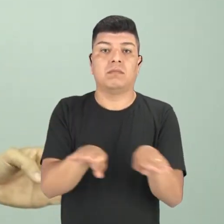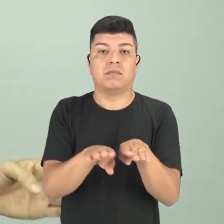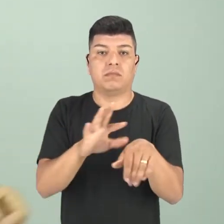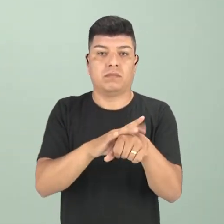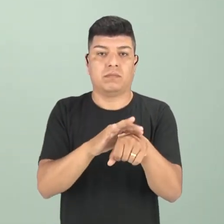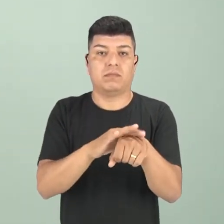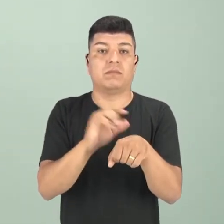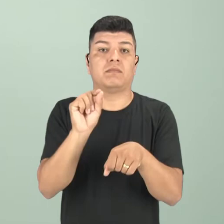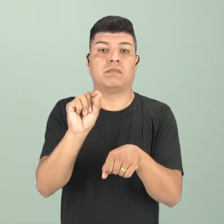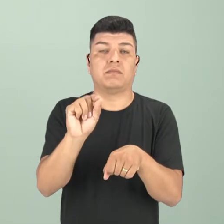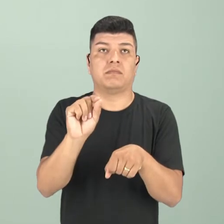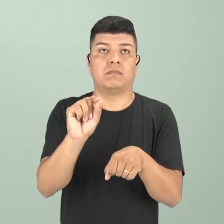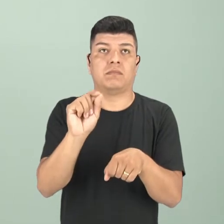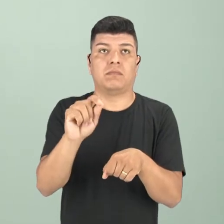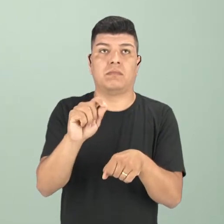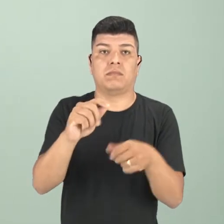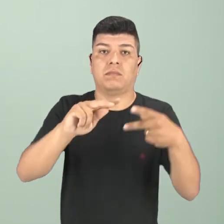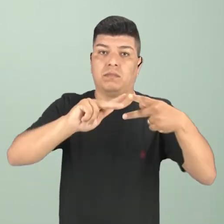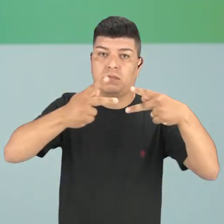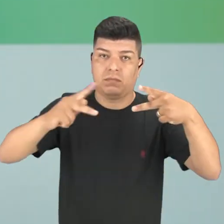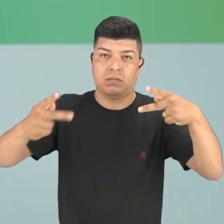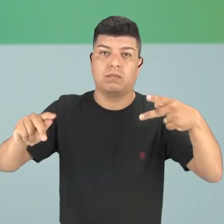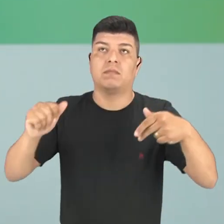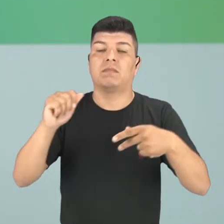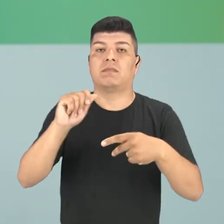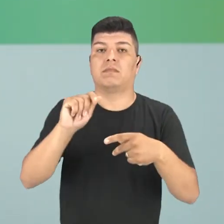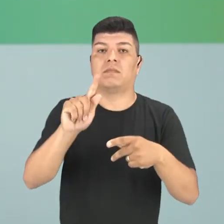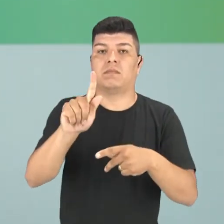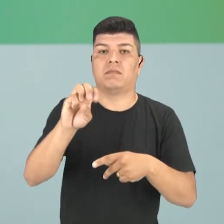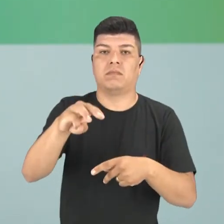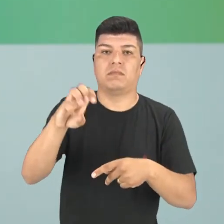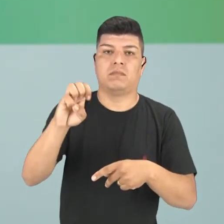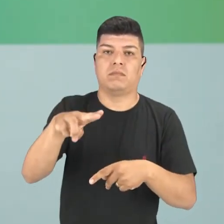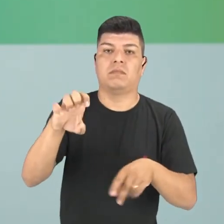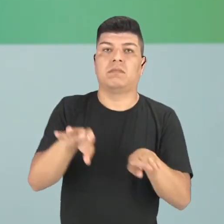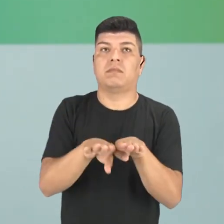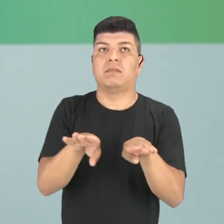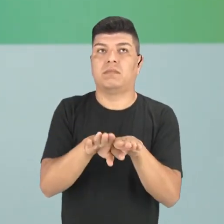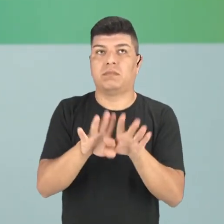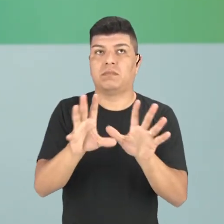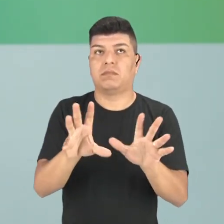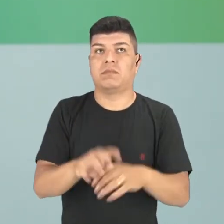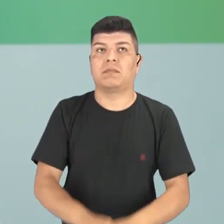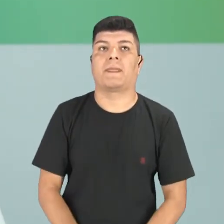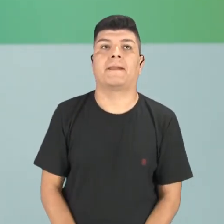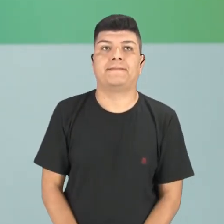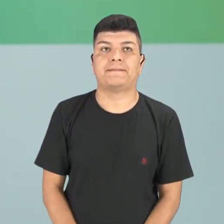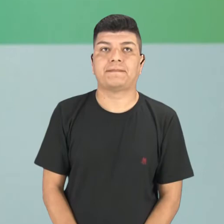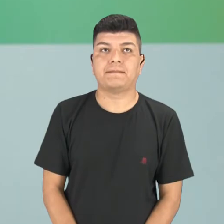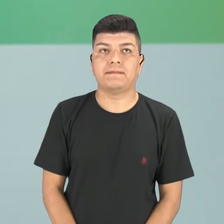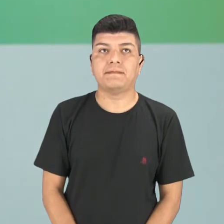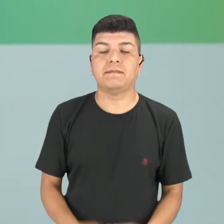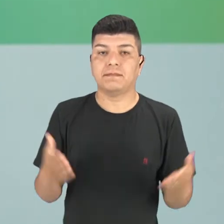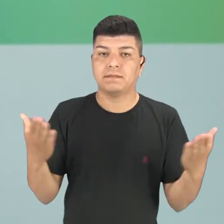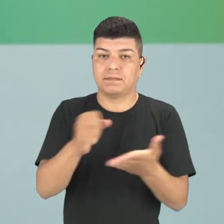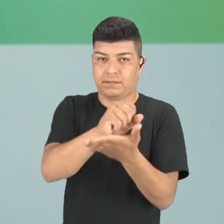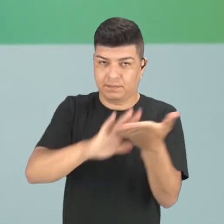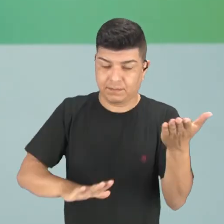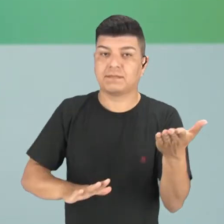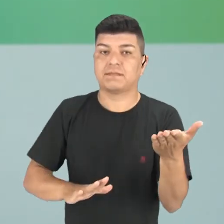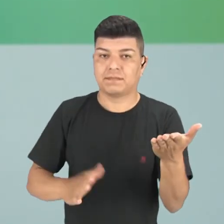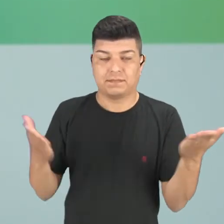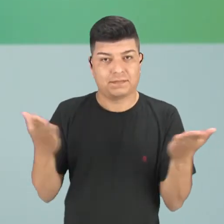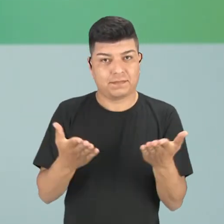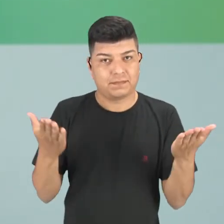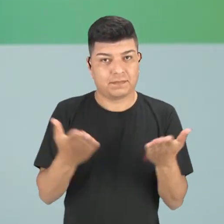doenças associadas ao pleiotropismo tá a um gênio Play óptico Tá bom vamos ao nosso fez